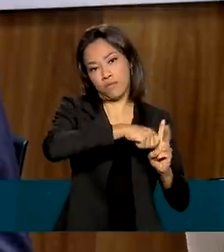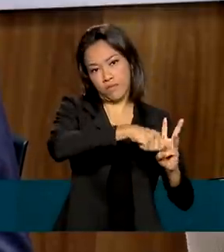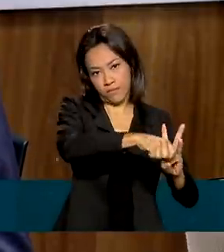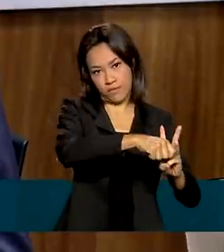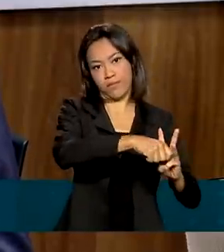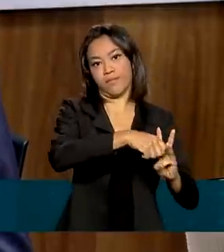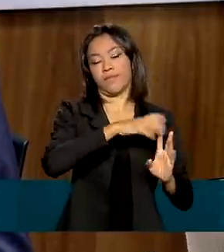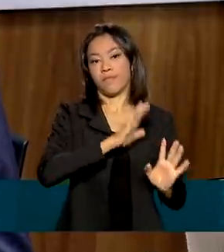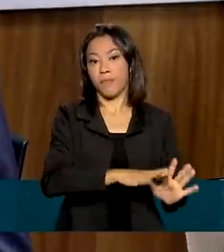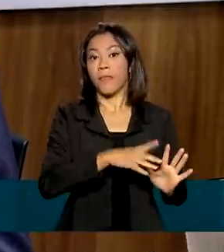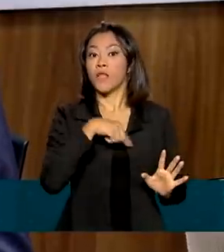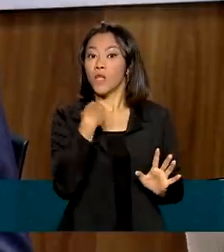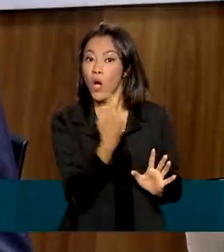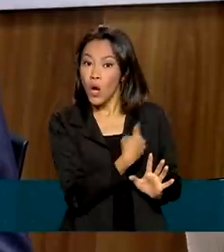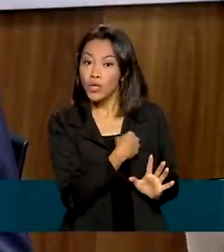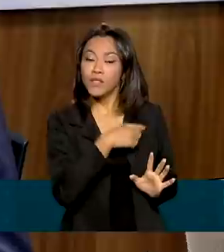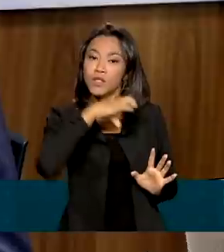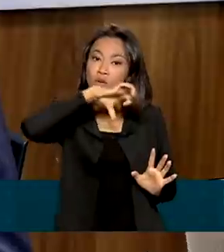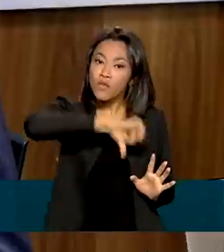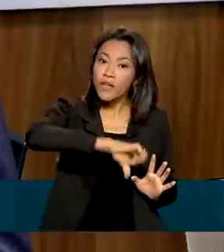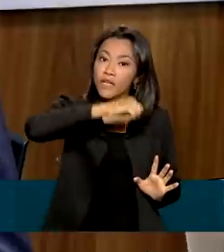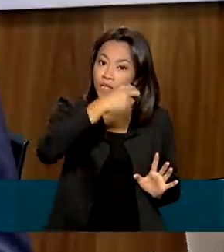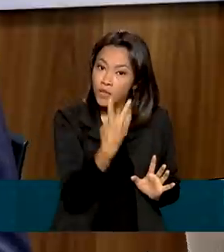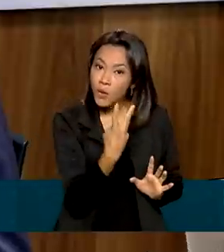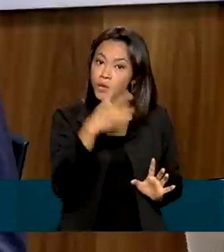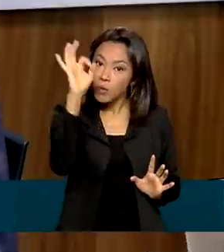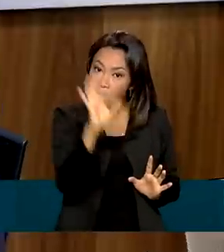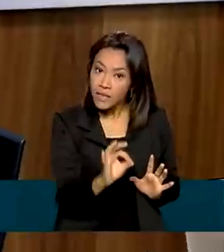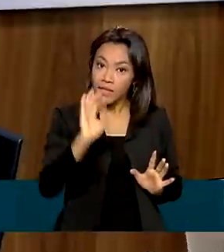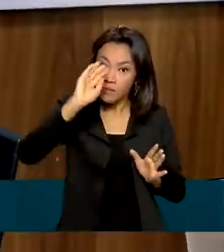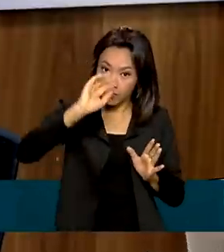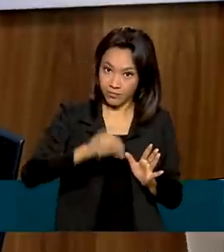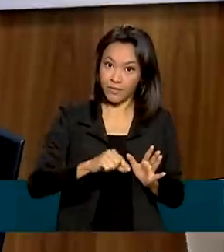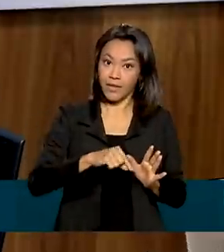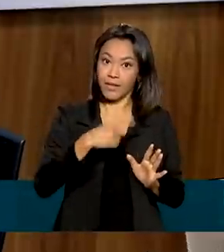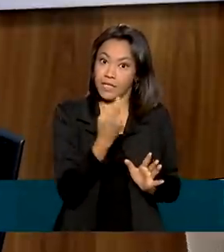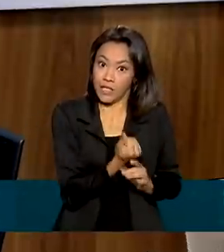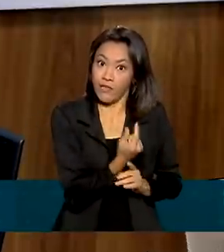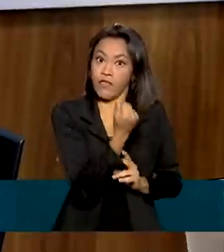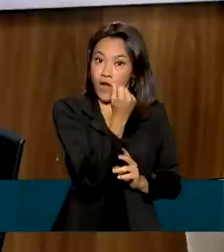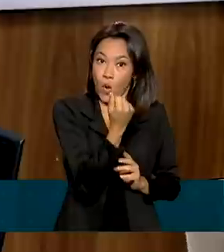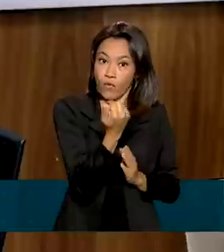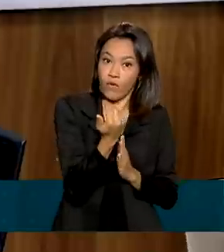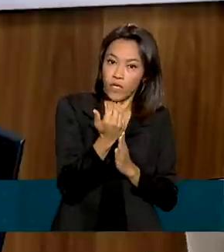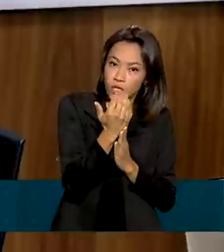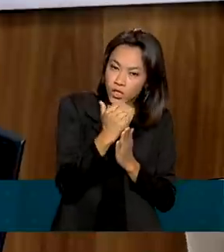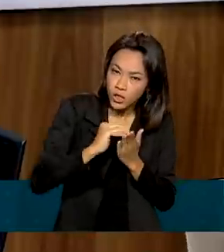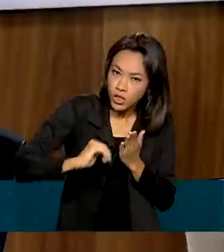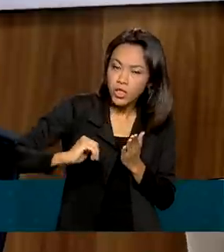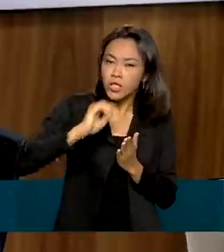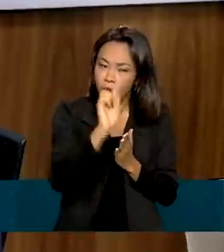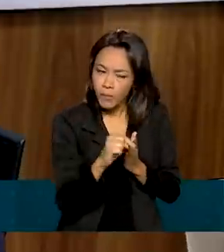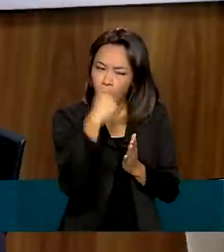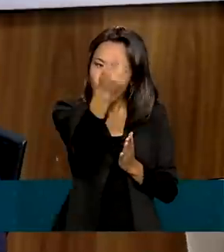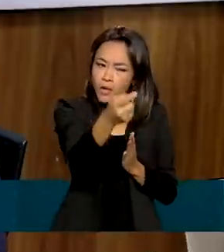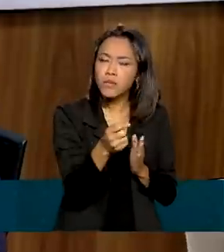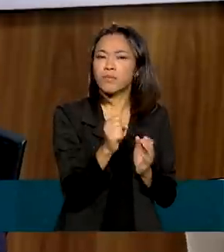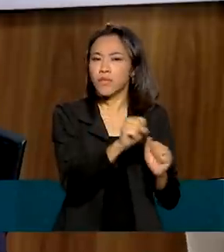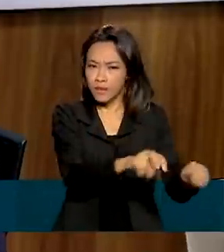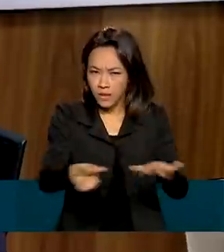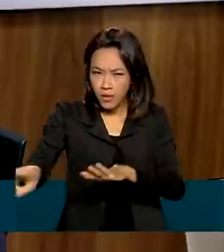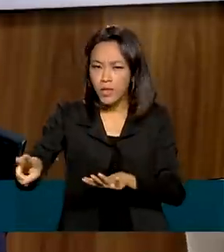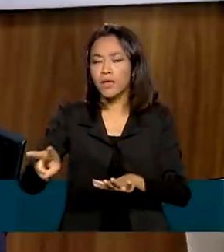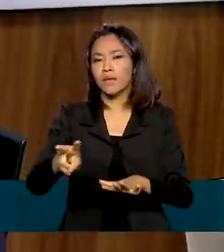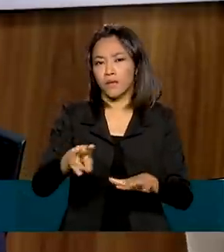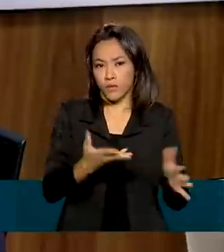resolvemos a lixar noventa e dois por cento desse valor e tem um jovem a partir da final da prova semana que será regulamentada